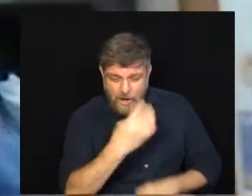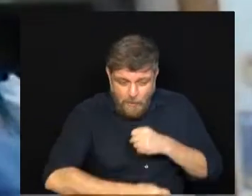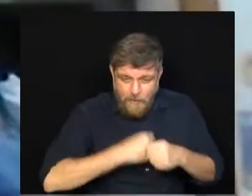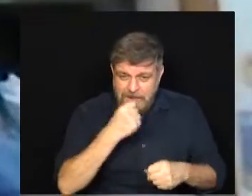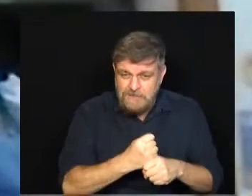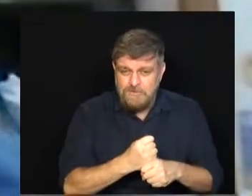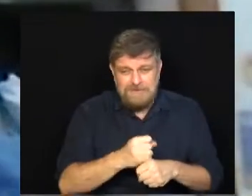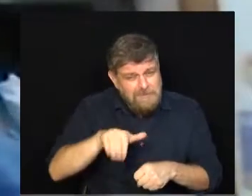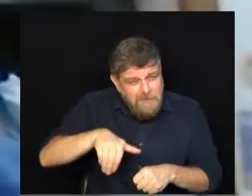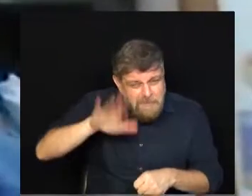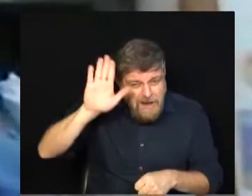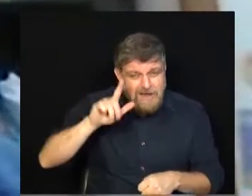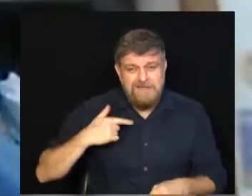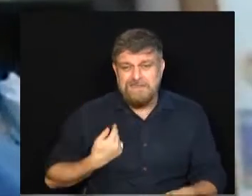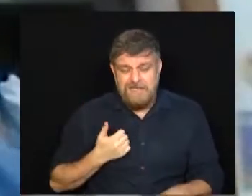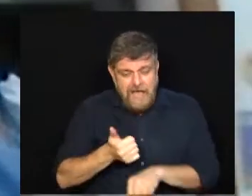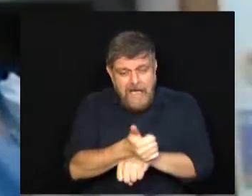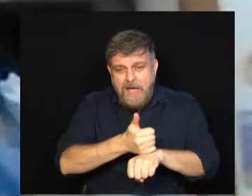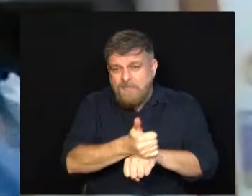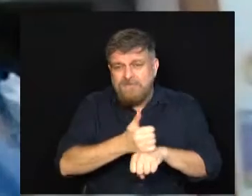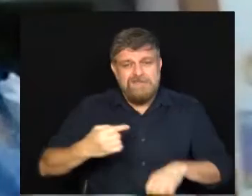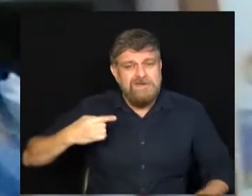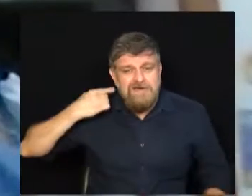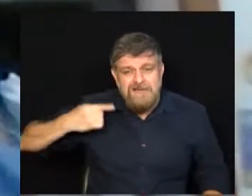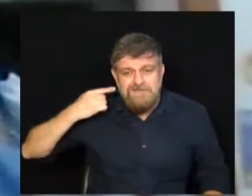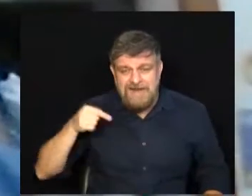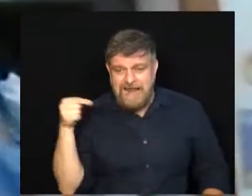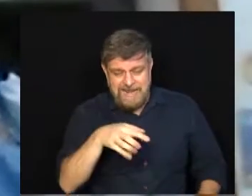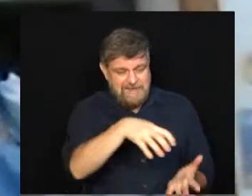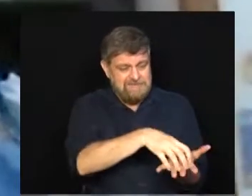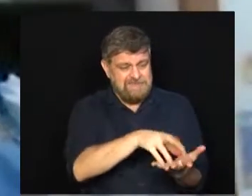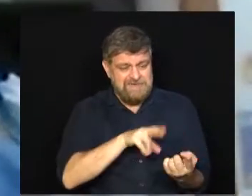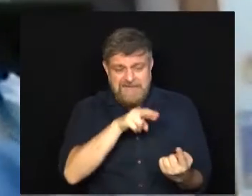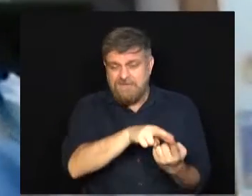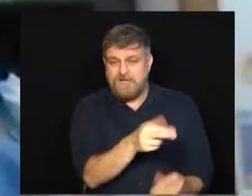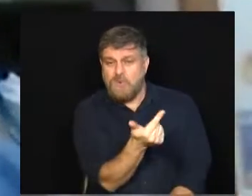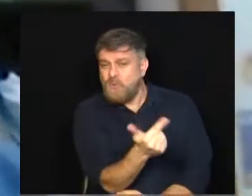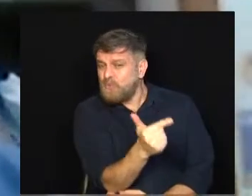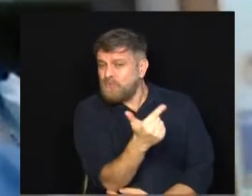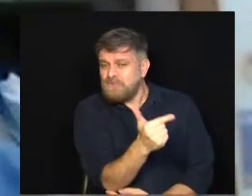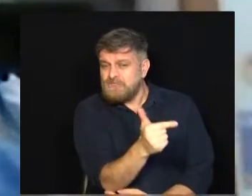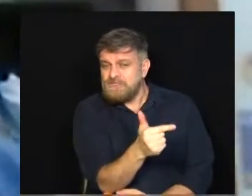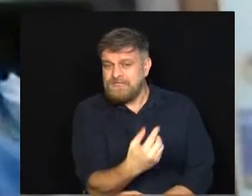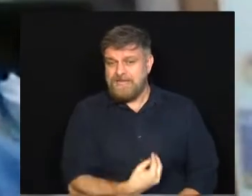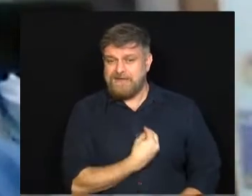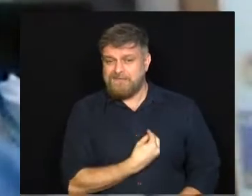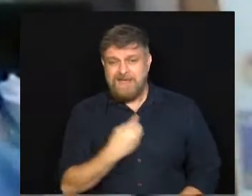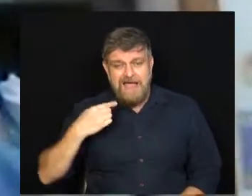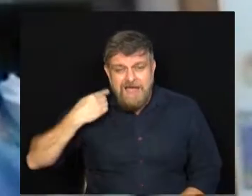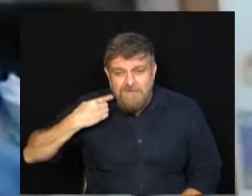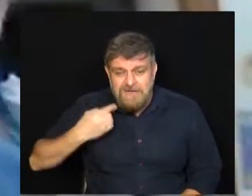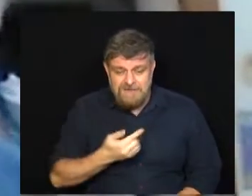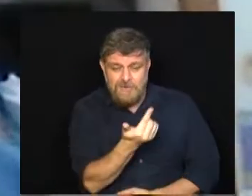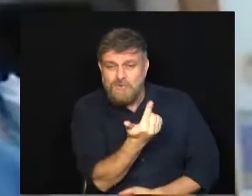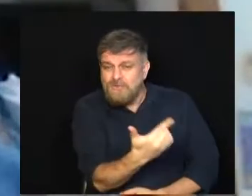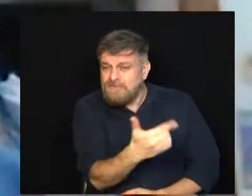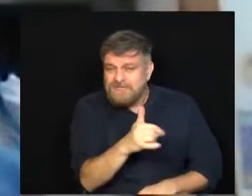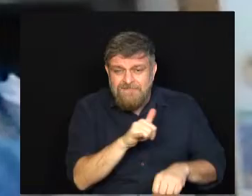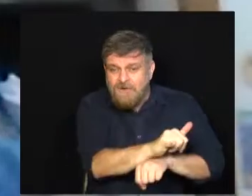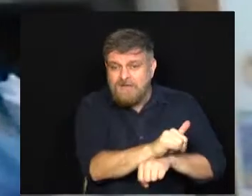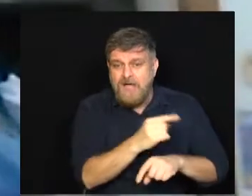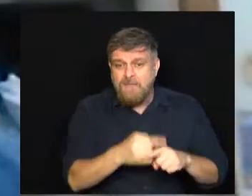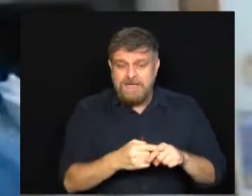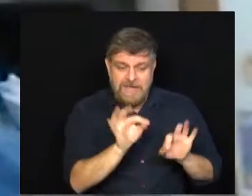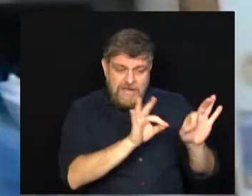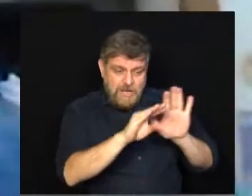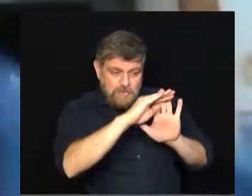ou mais, sem profissional do direito no centro de referências. Isso é muito grave. É muito grave porque fazia parte do projeto original,